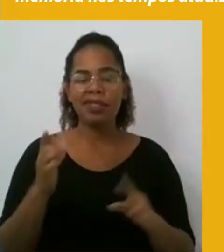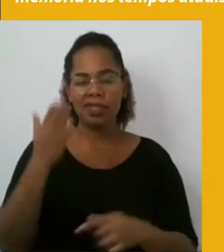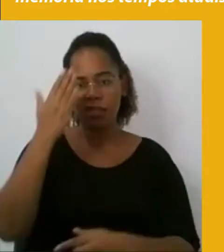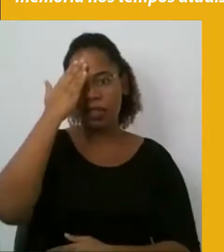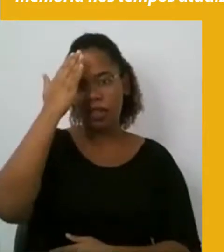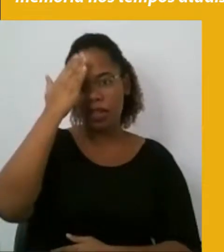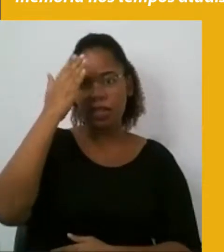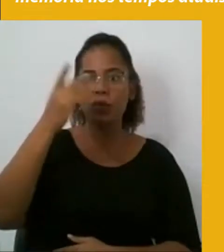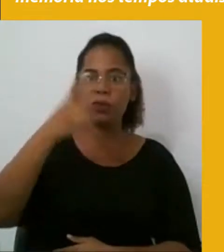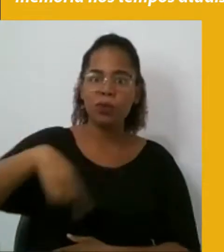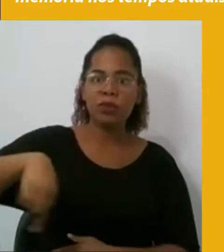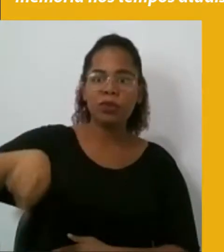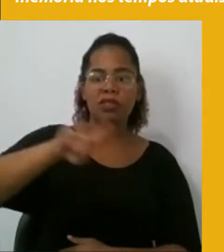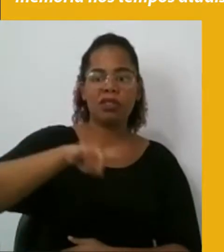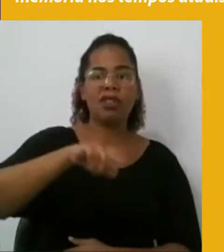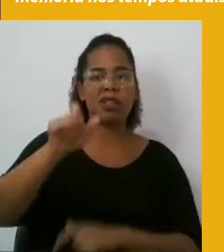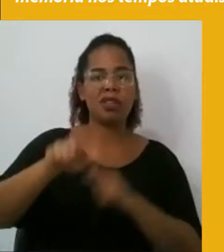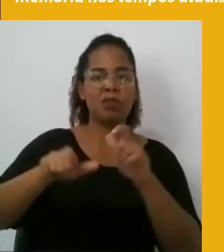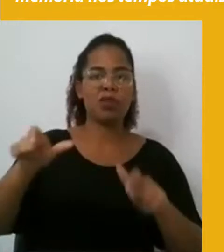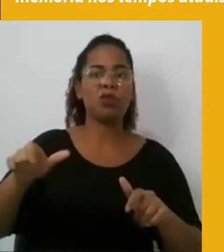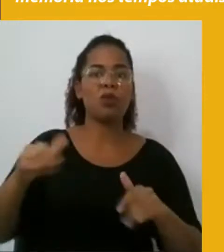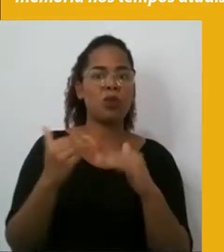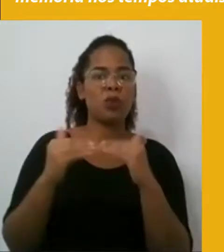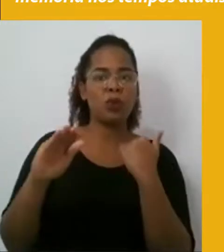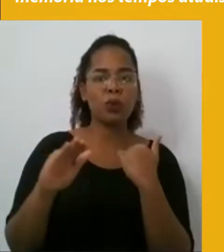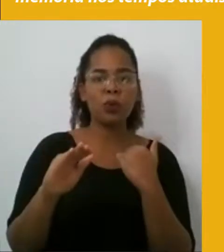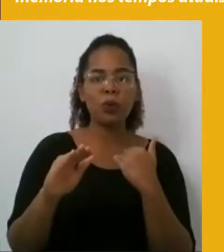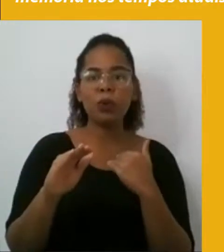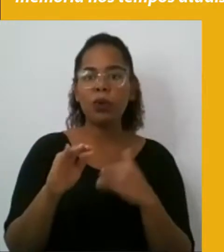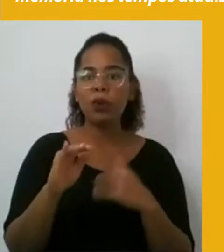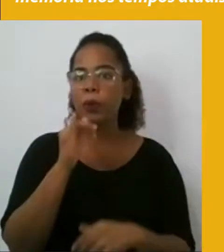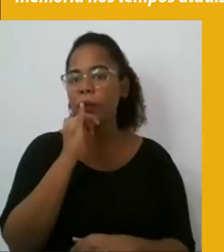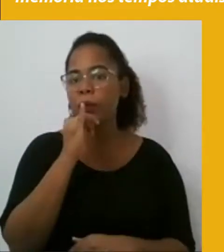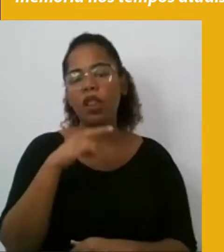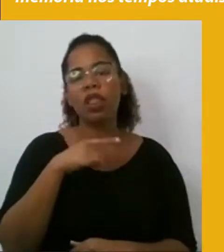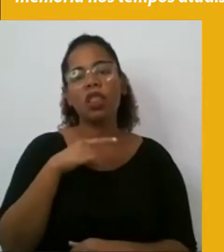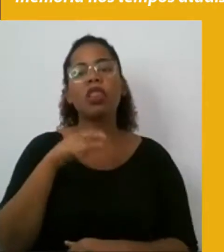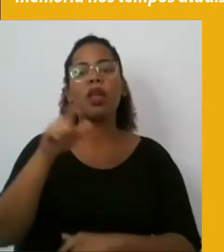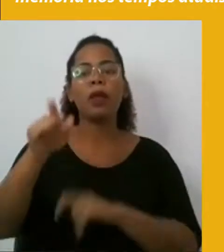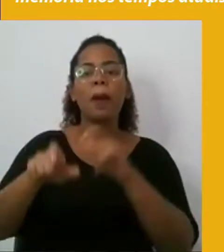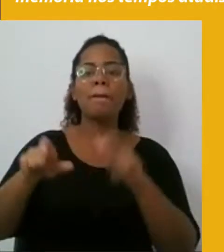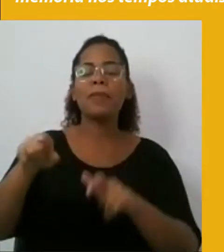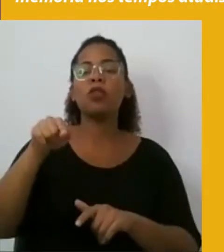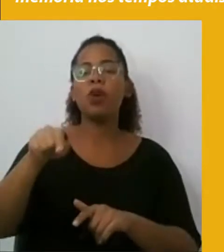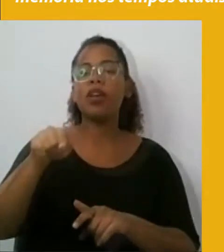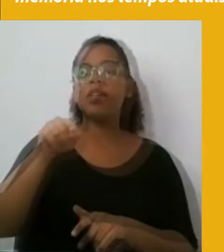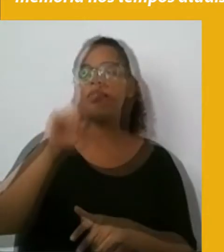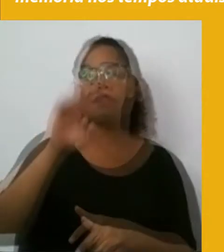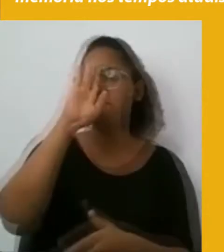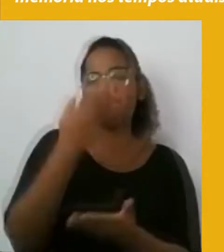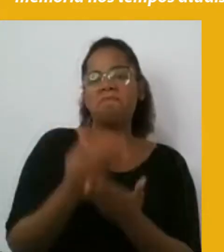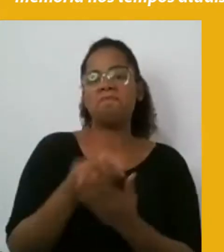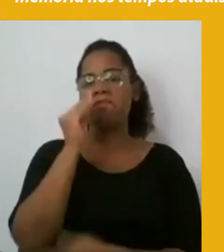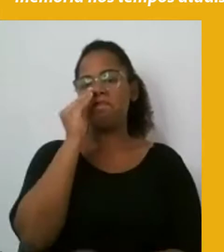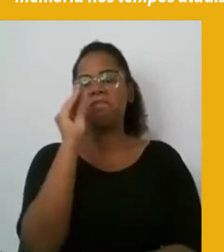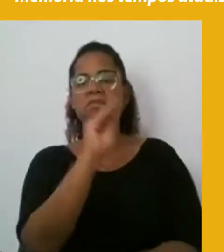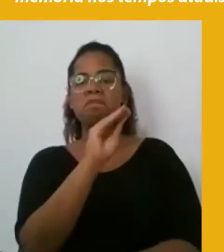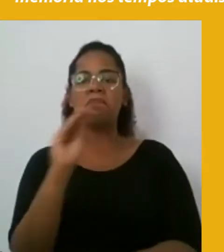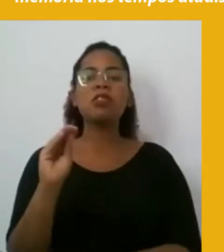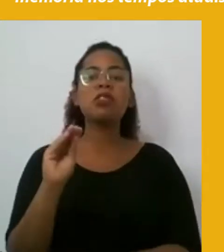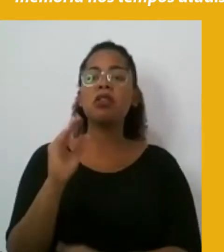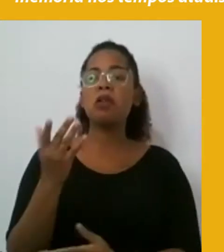várias abordagens hoje. Existem, inclusive, abordagens negacionistas ou abordagens que não levam em consideração a gravidade